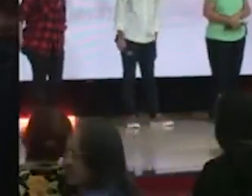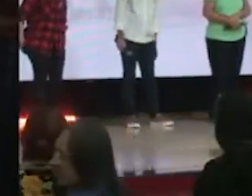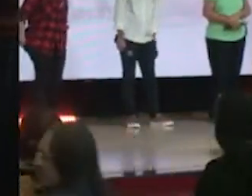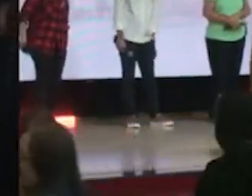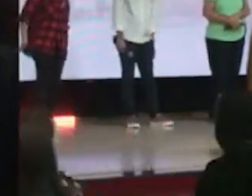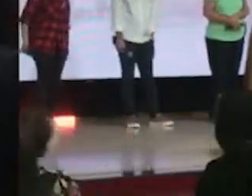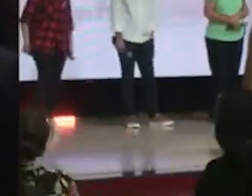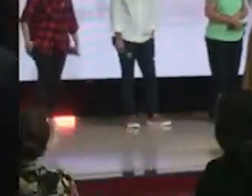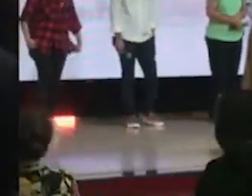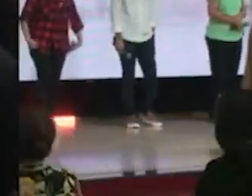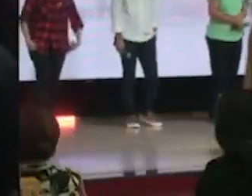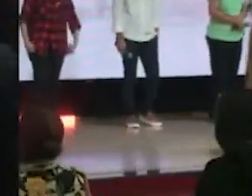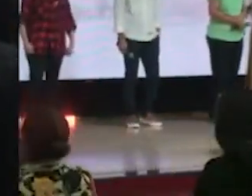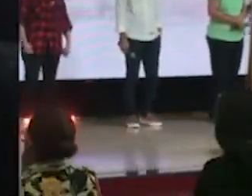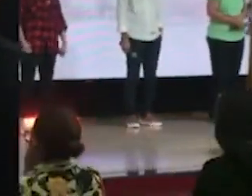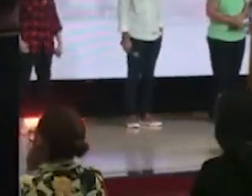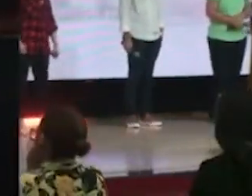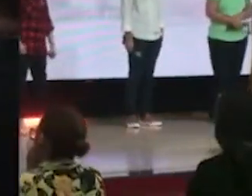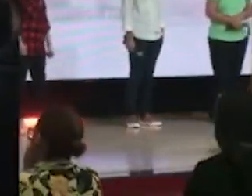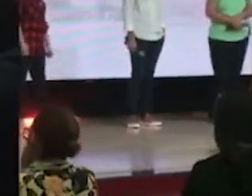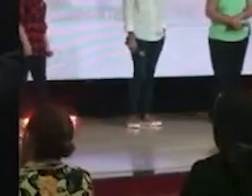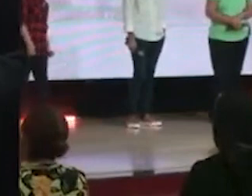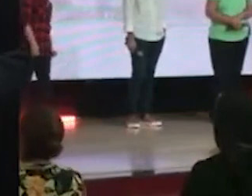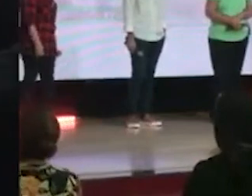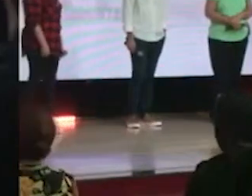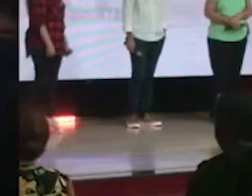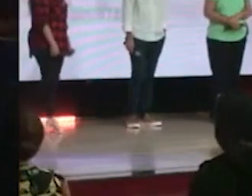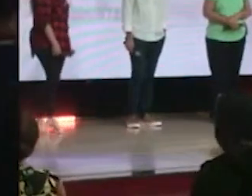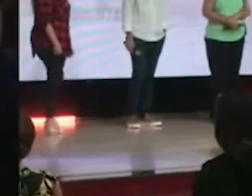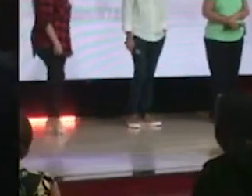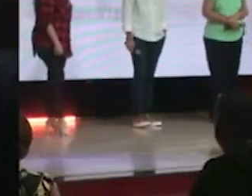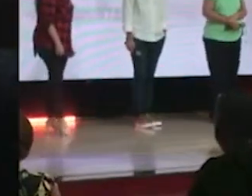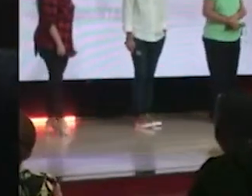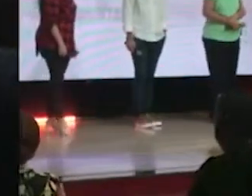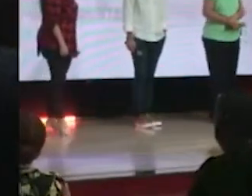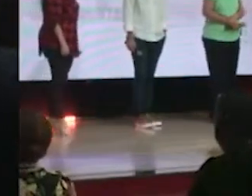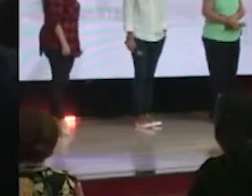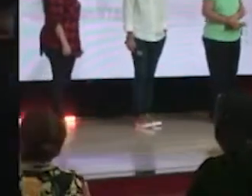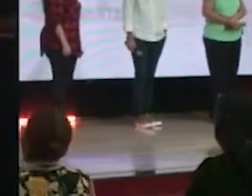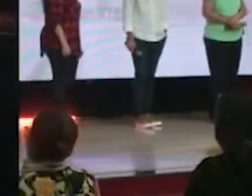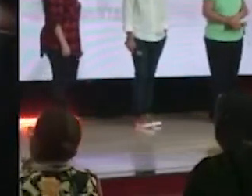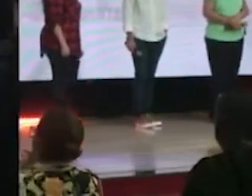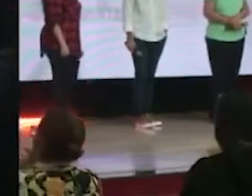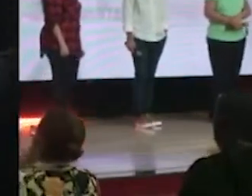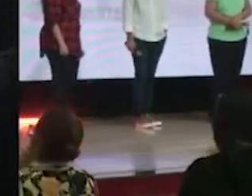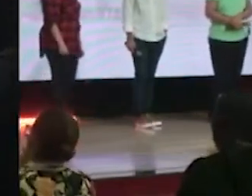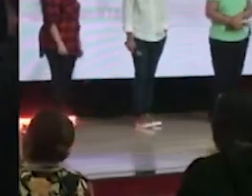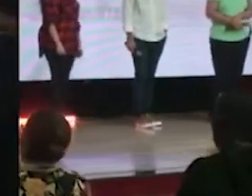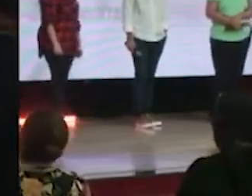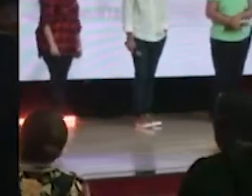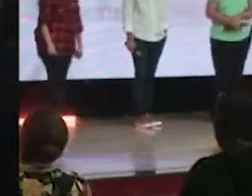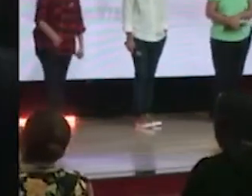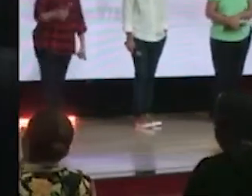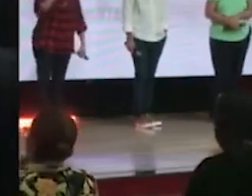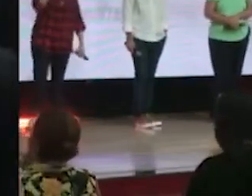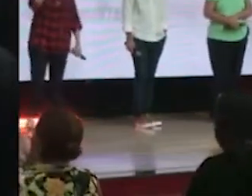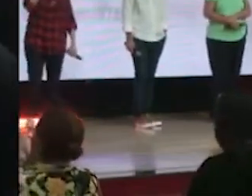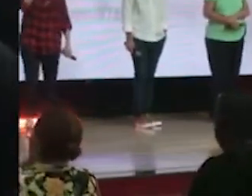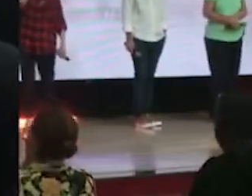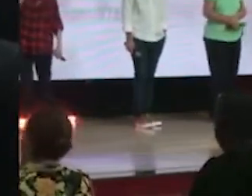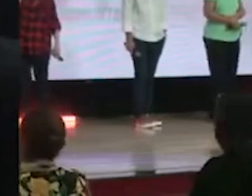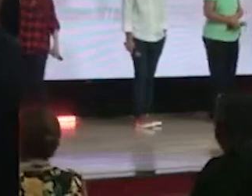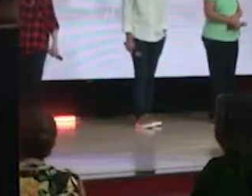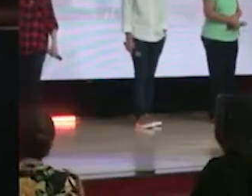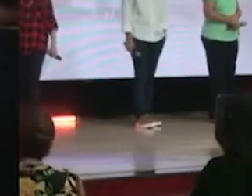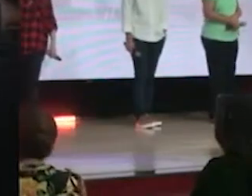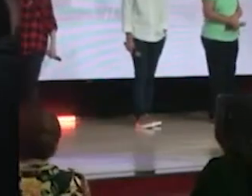a dos Sonhos de Deus sem o espírito santo você não pode ser uma adjutora sábia nós vamos orar para que